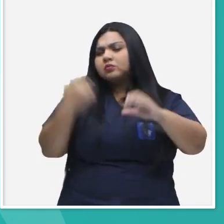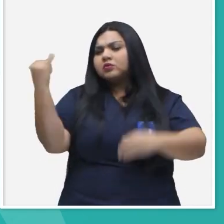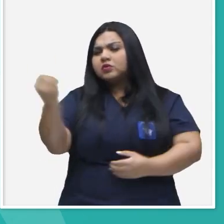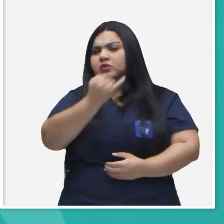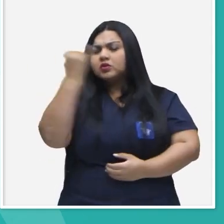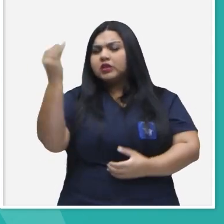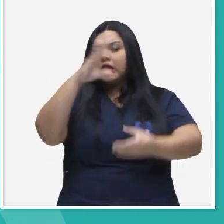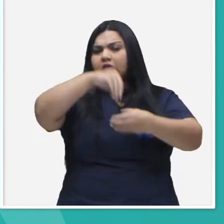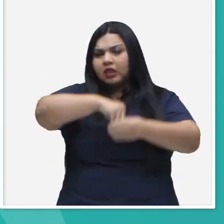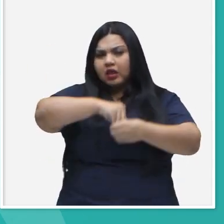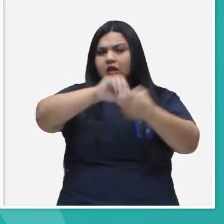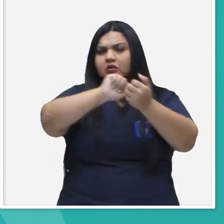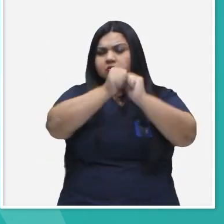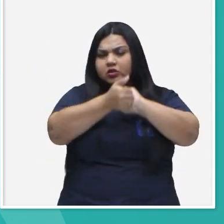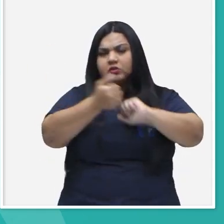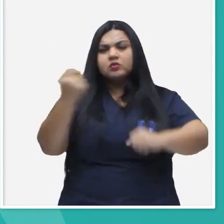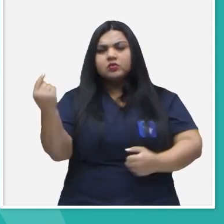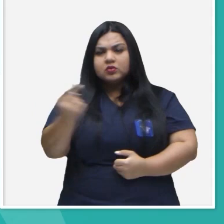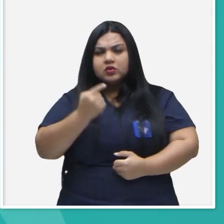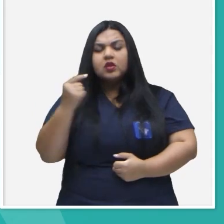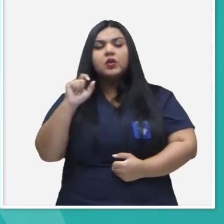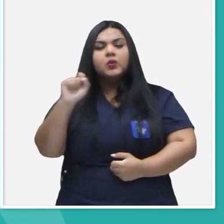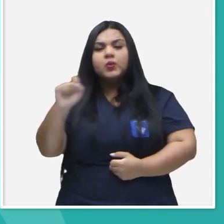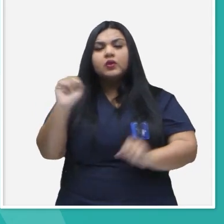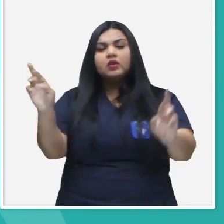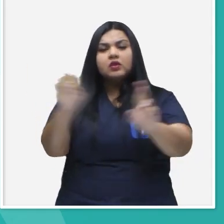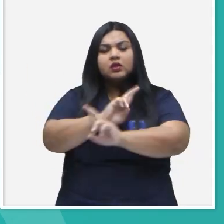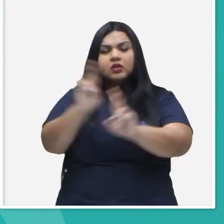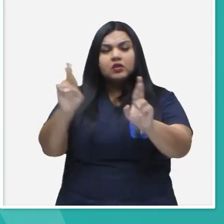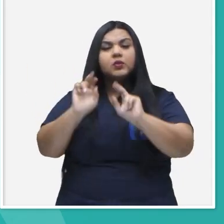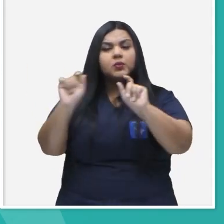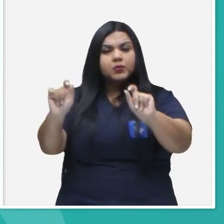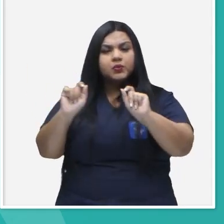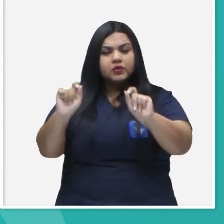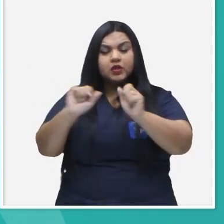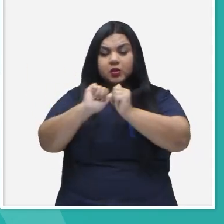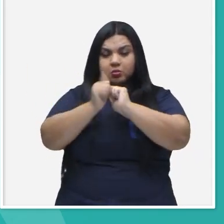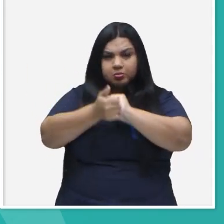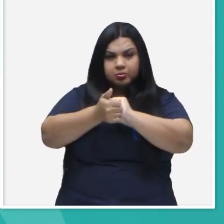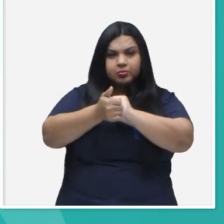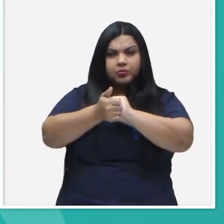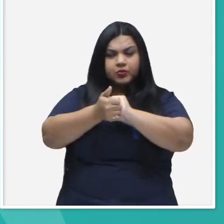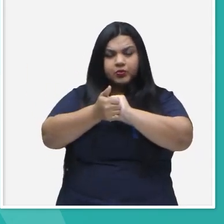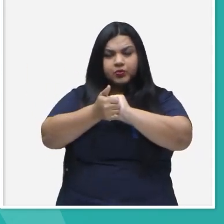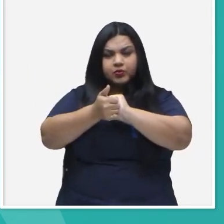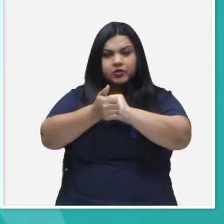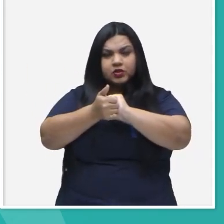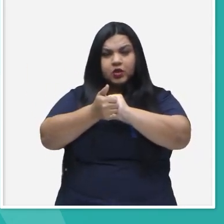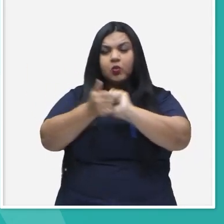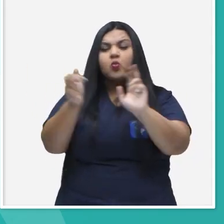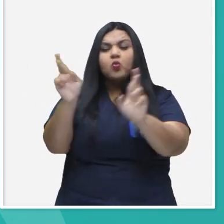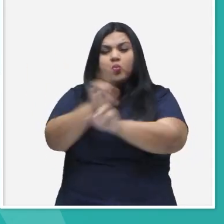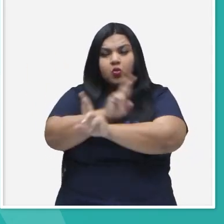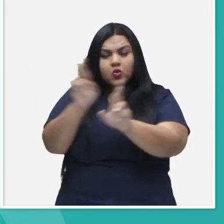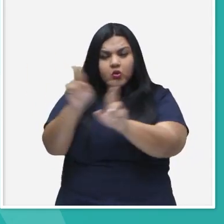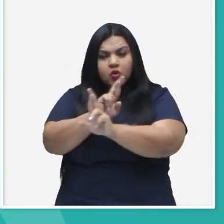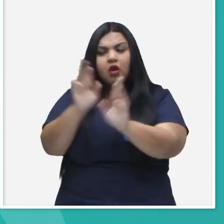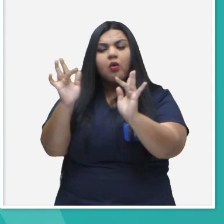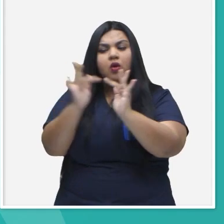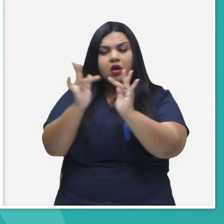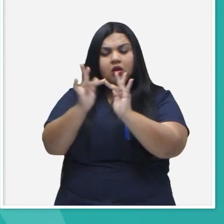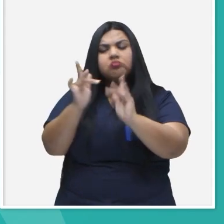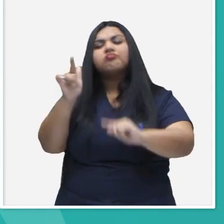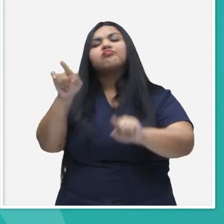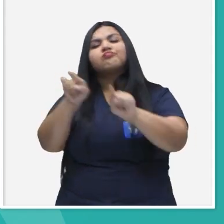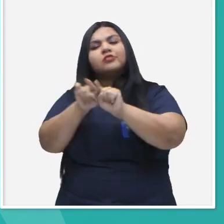dentro do esporte individual que está relacionado ao esporte individual com interação e também